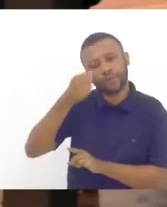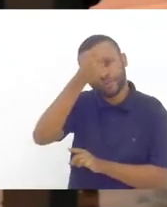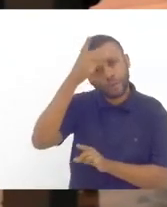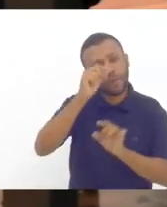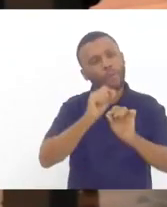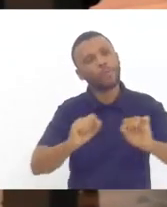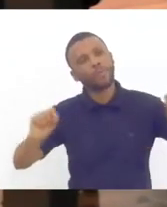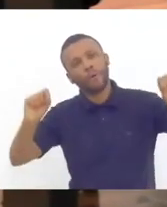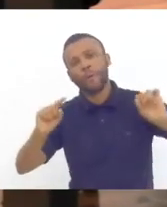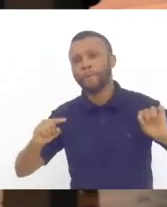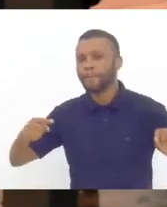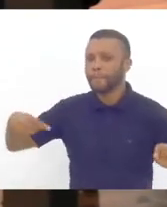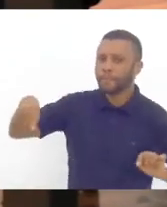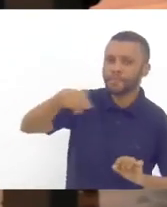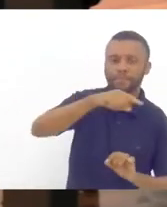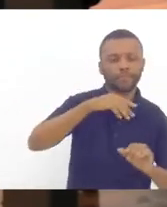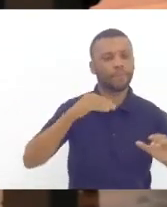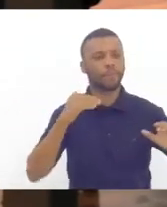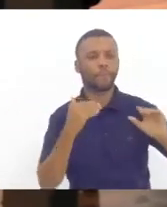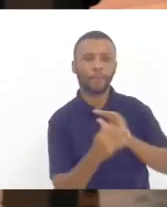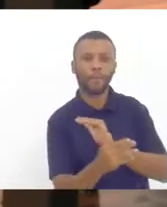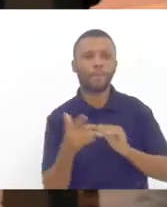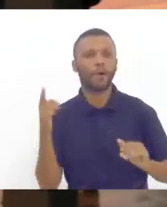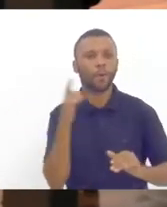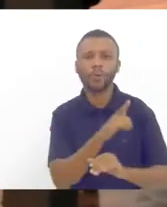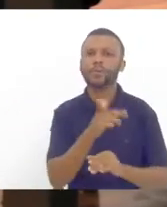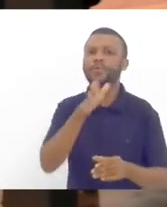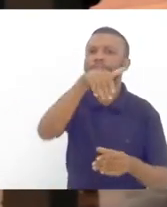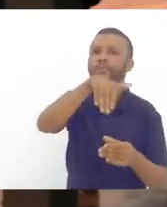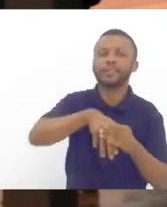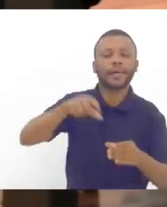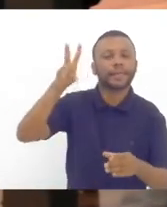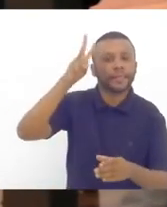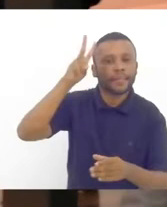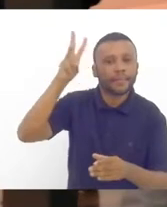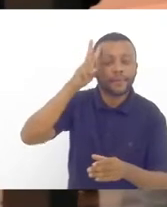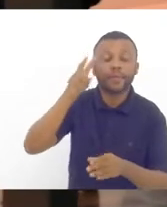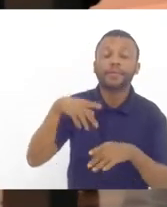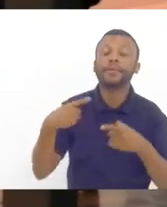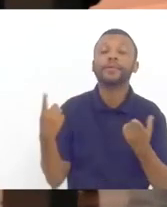para a votação de terça-feira, se assim permanecer na pauta.